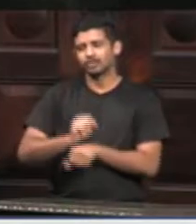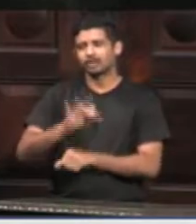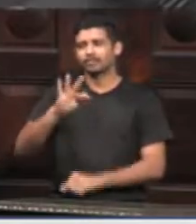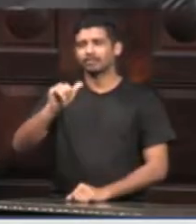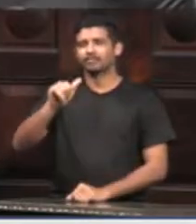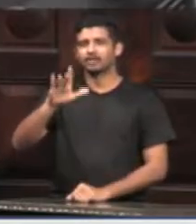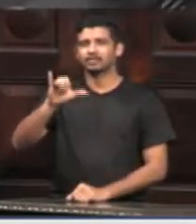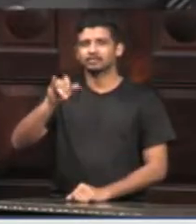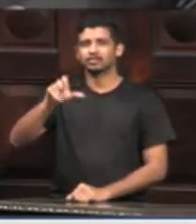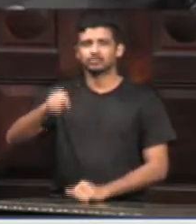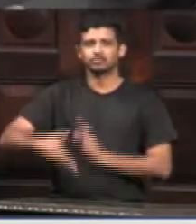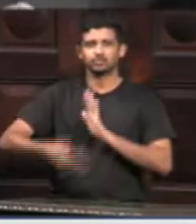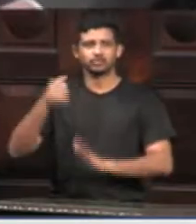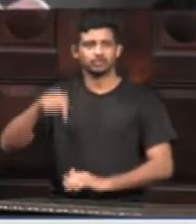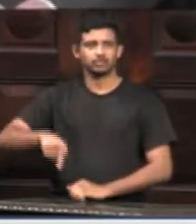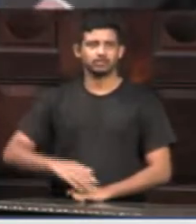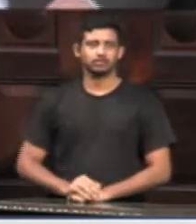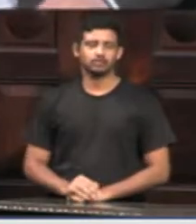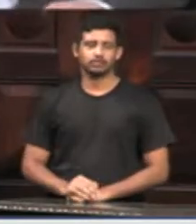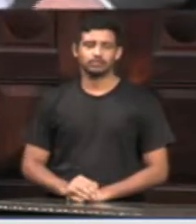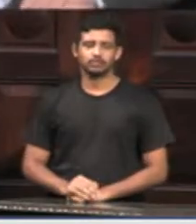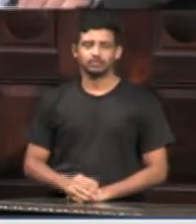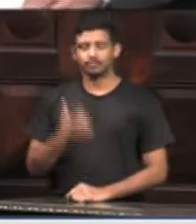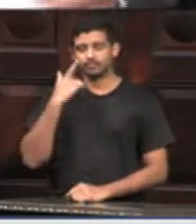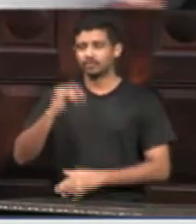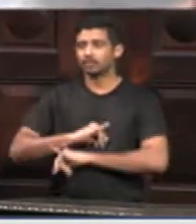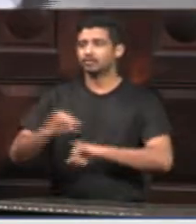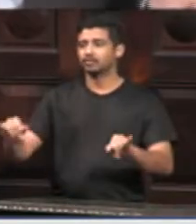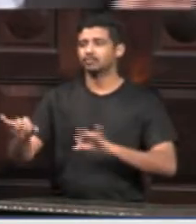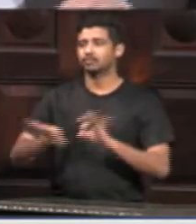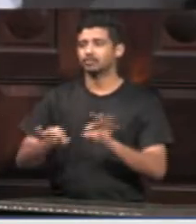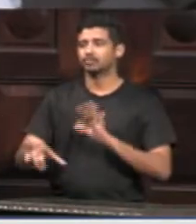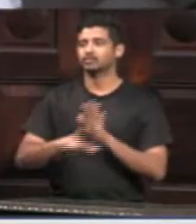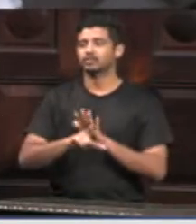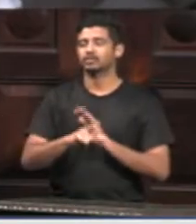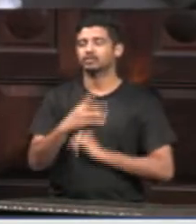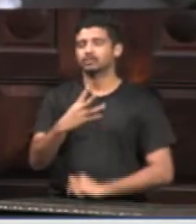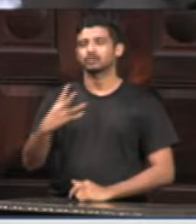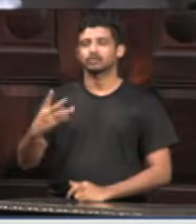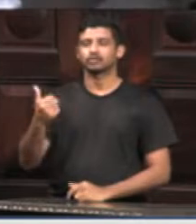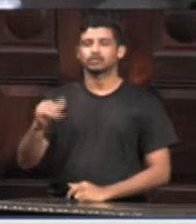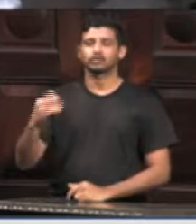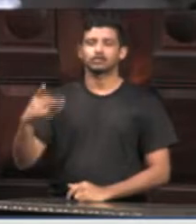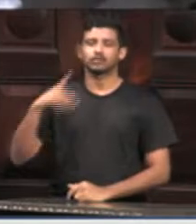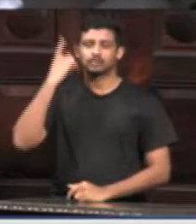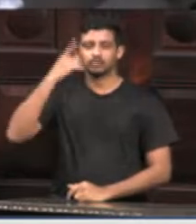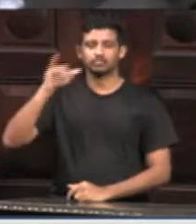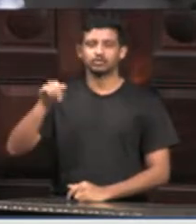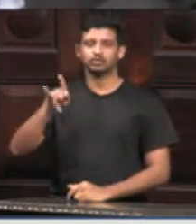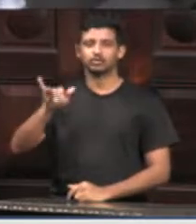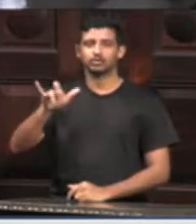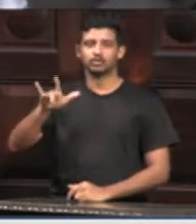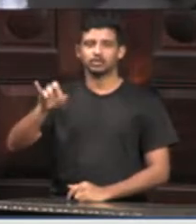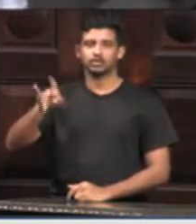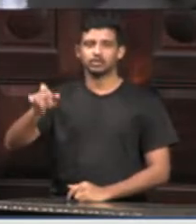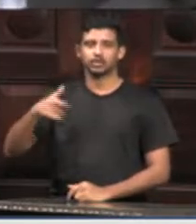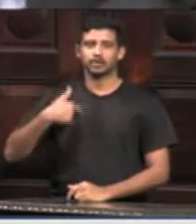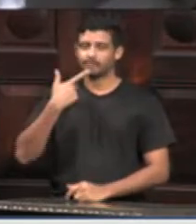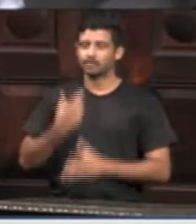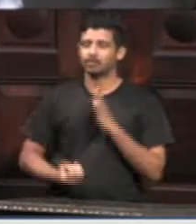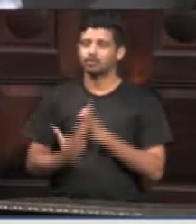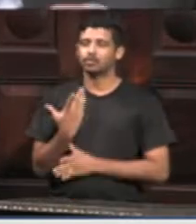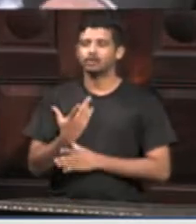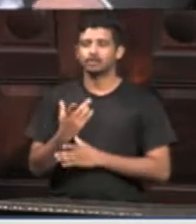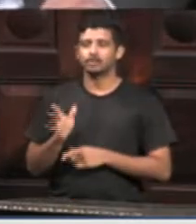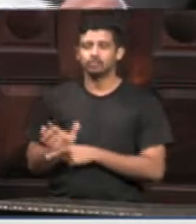Obrigado. Anuncio o projeto de lei 2188/2016, de autoria do deputado Dr. Giulianelli, que cria o programa de incentivo à produção de polpas de frutas